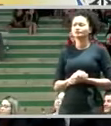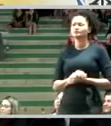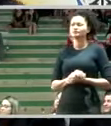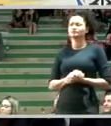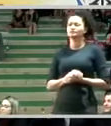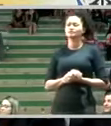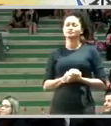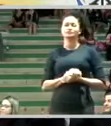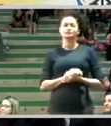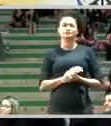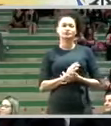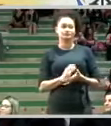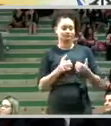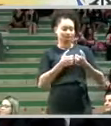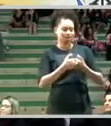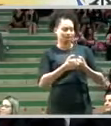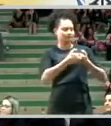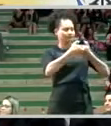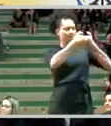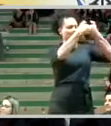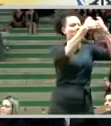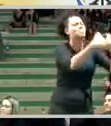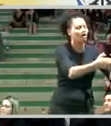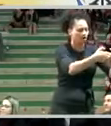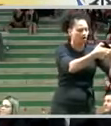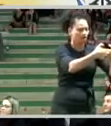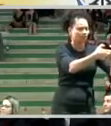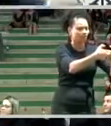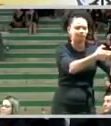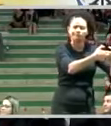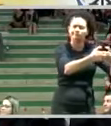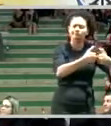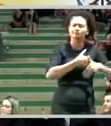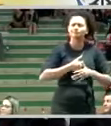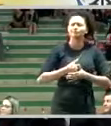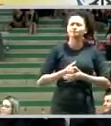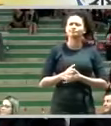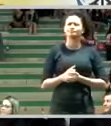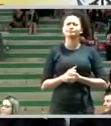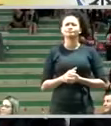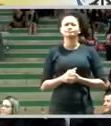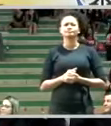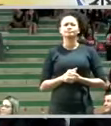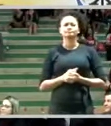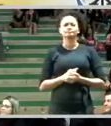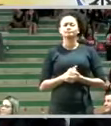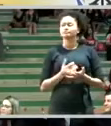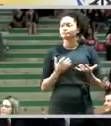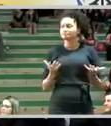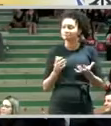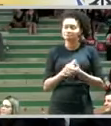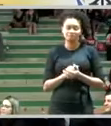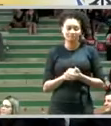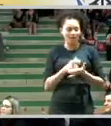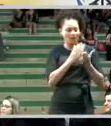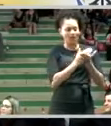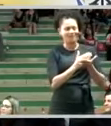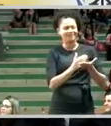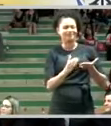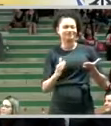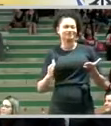Jogaram a arca na casa do rapaz. Pá! Veja que é aqui que a história dele começa,